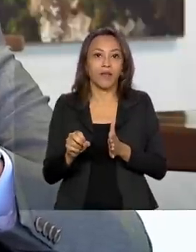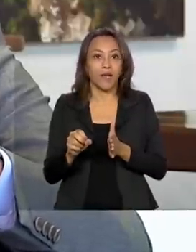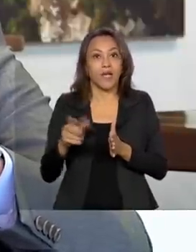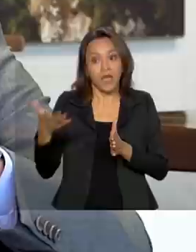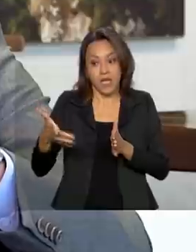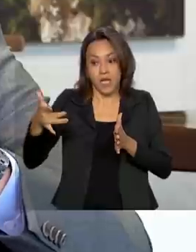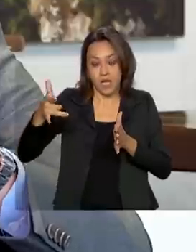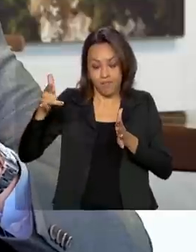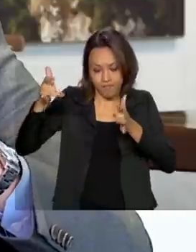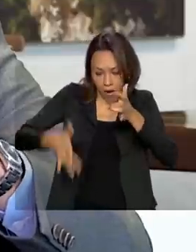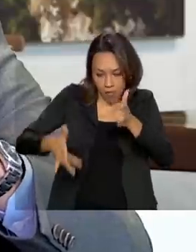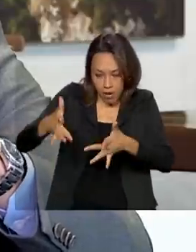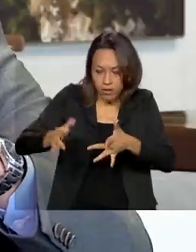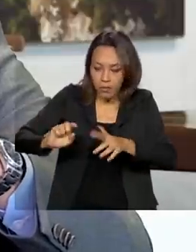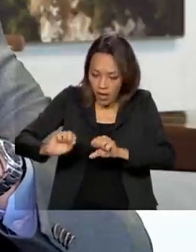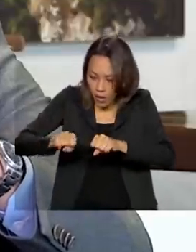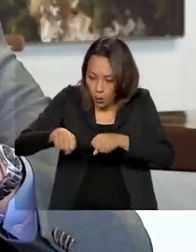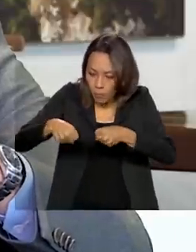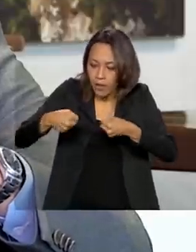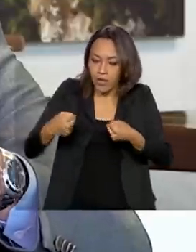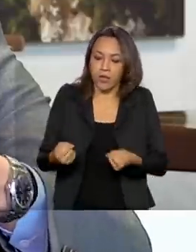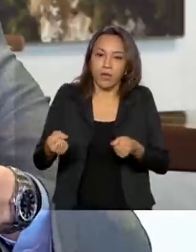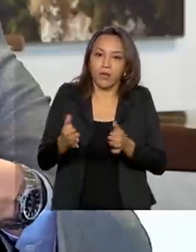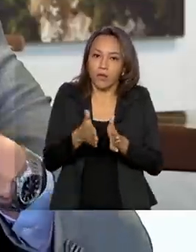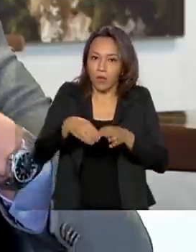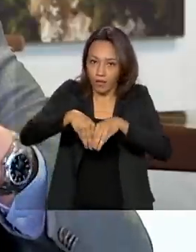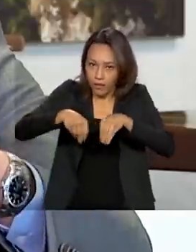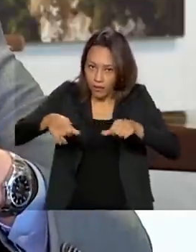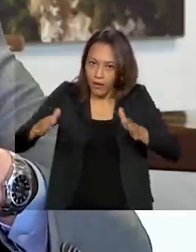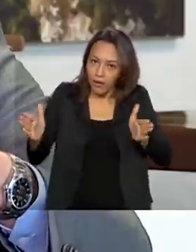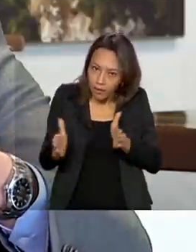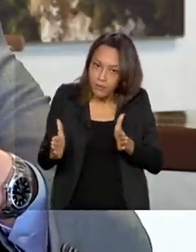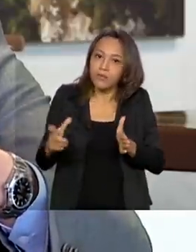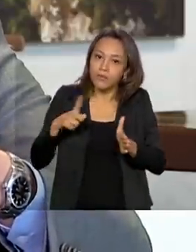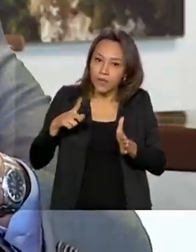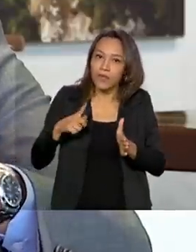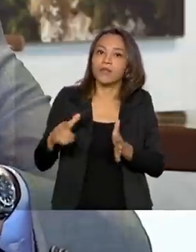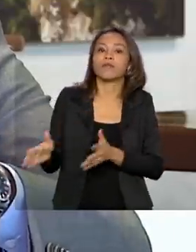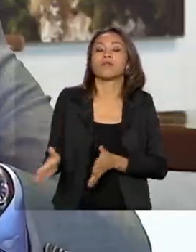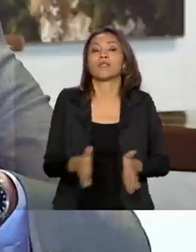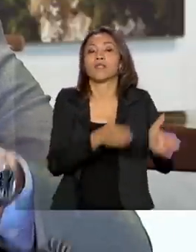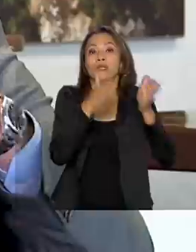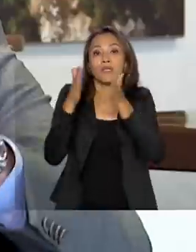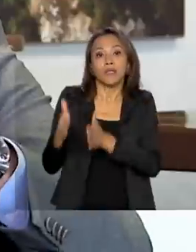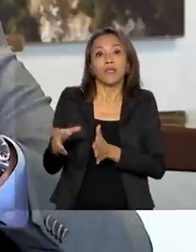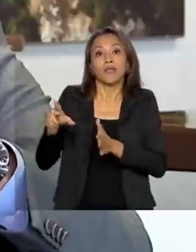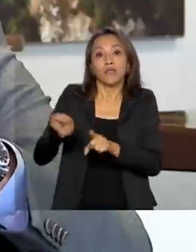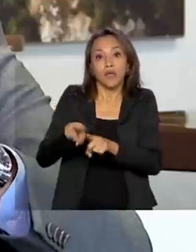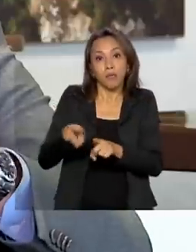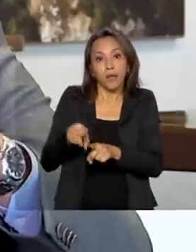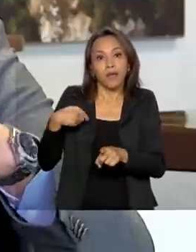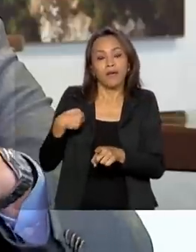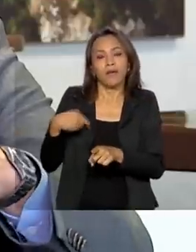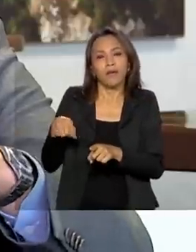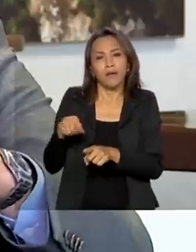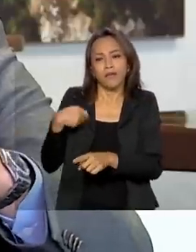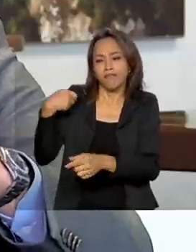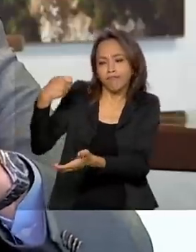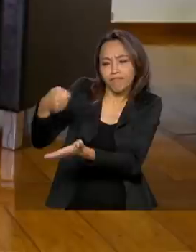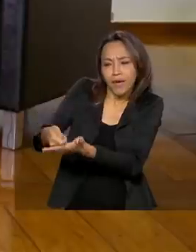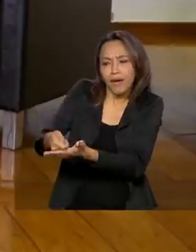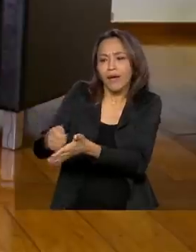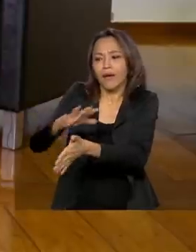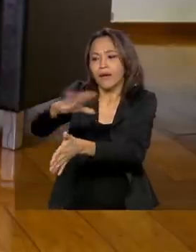em áreas em recuperação. O que nós queremos também é, em havendo recursos, remunerar a própria reserva legal e não apenas